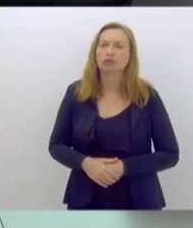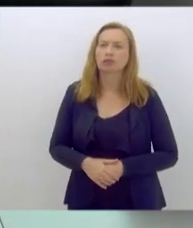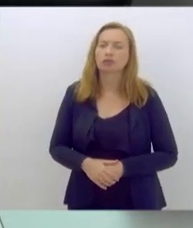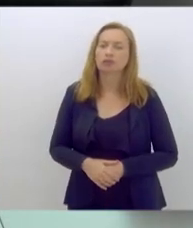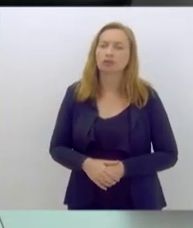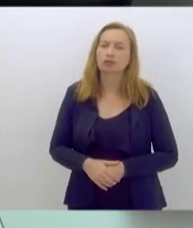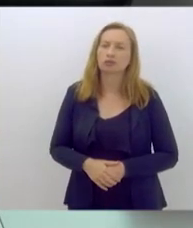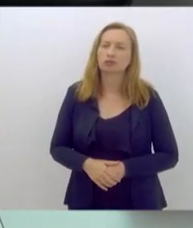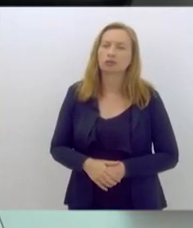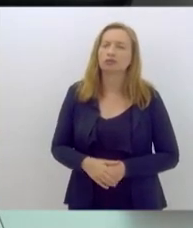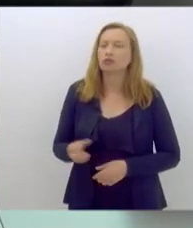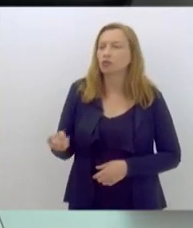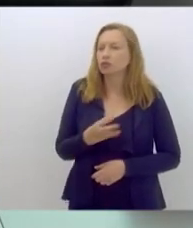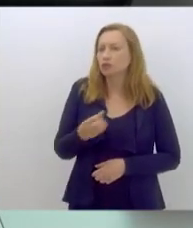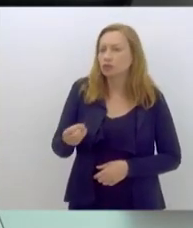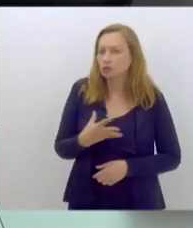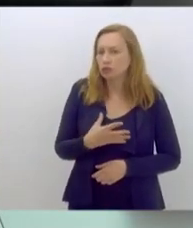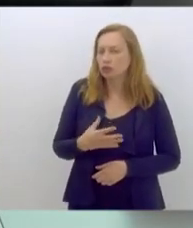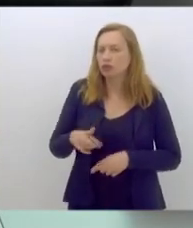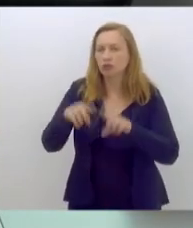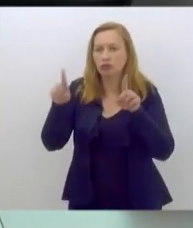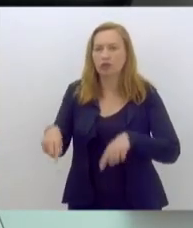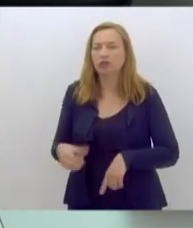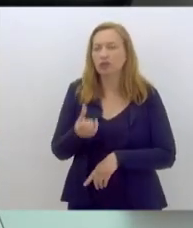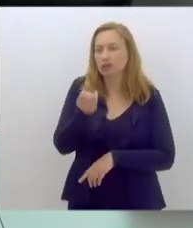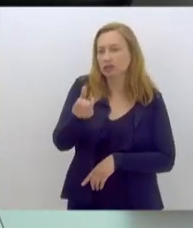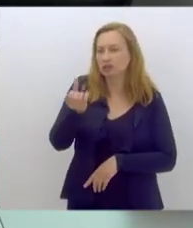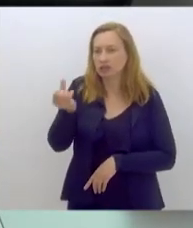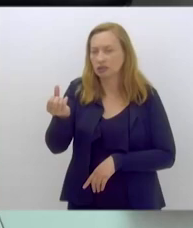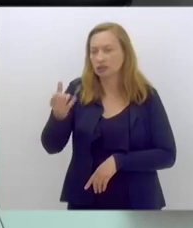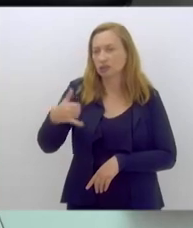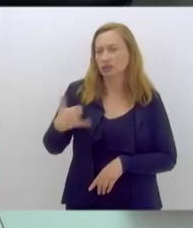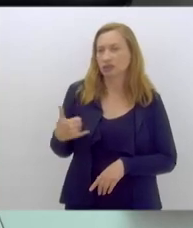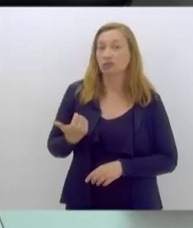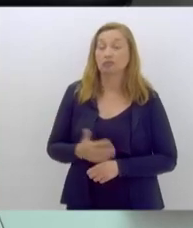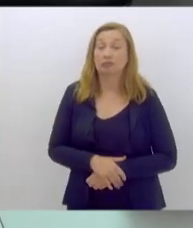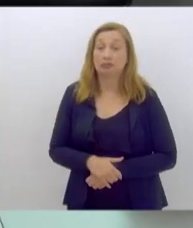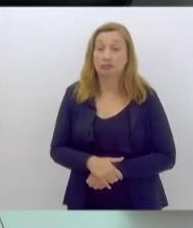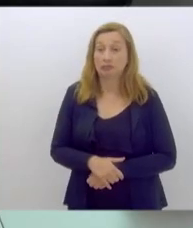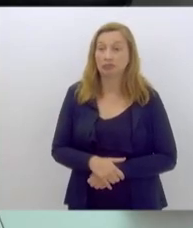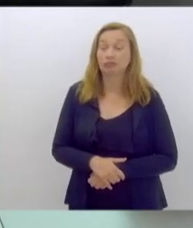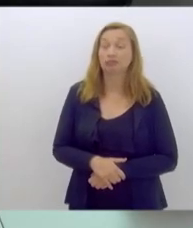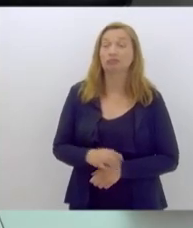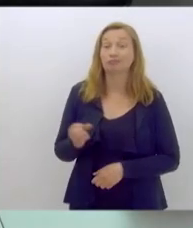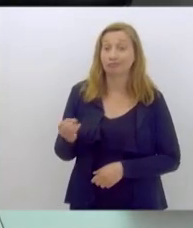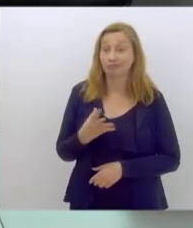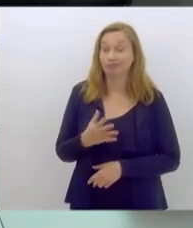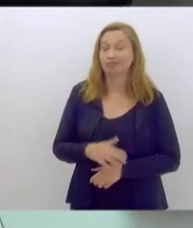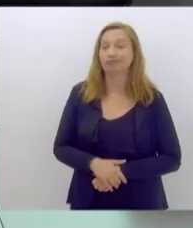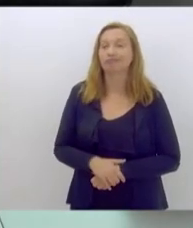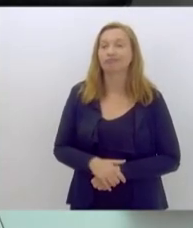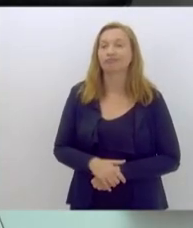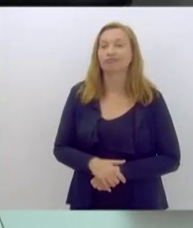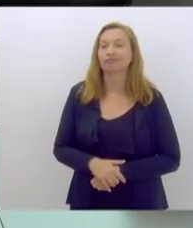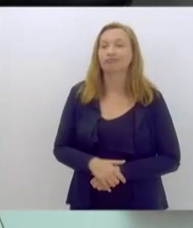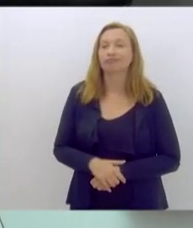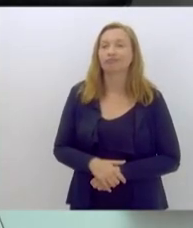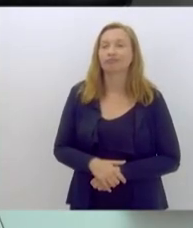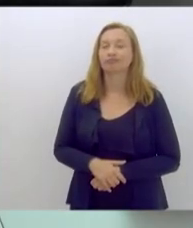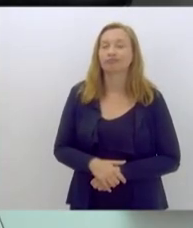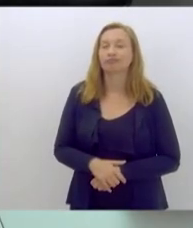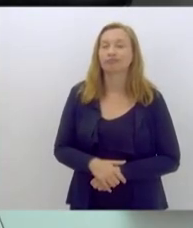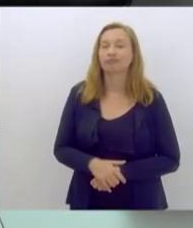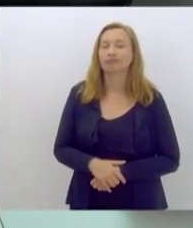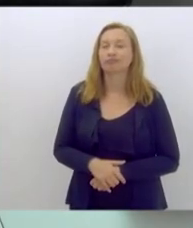quer dizer o funcionário mais jovem da kodi tem 66 anos de idade garoto o as